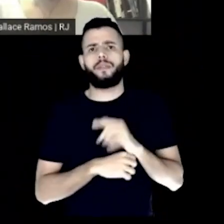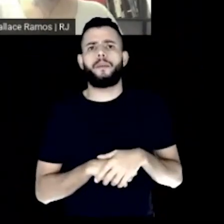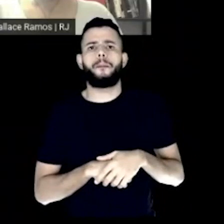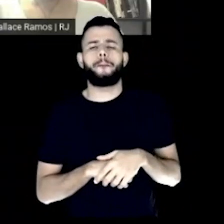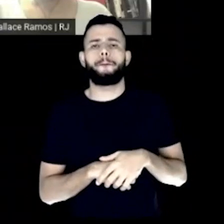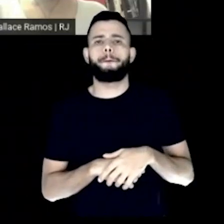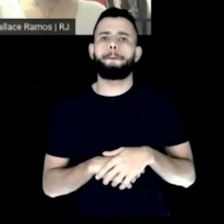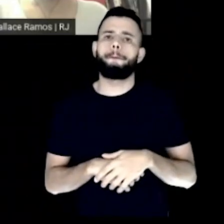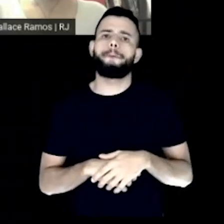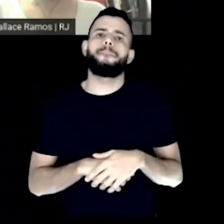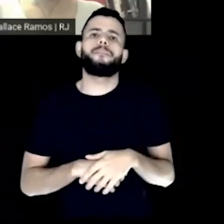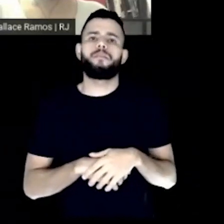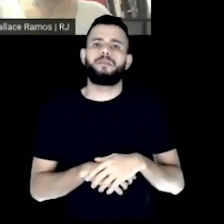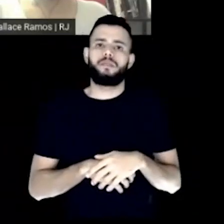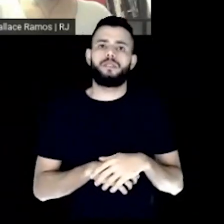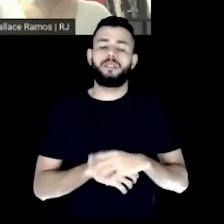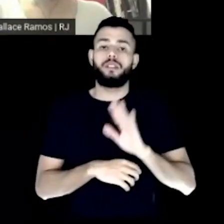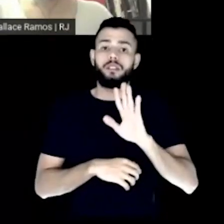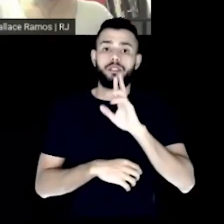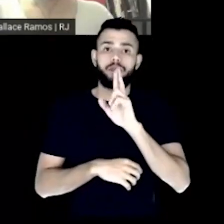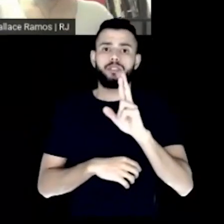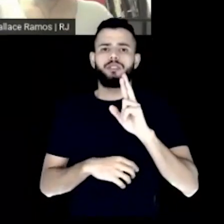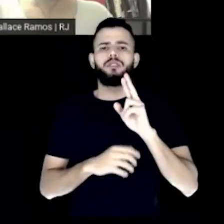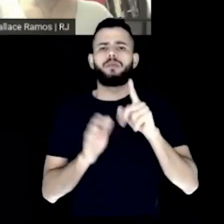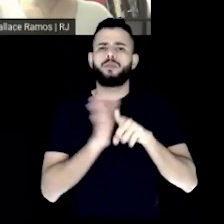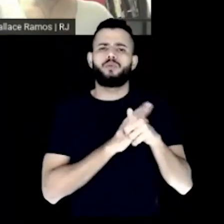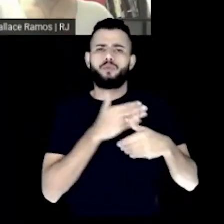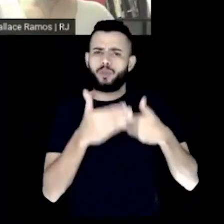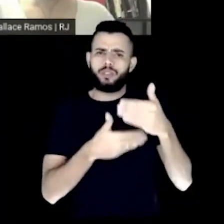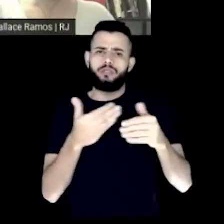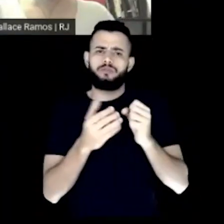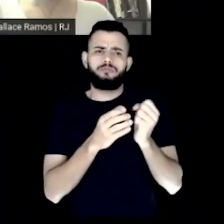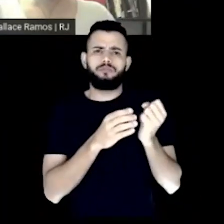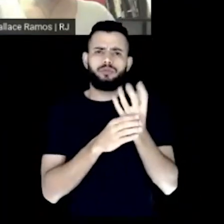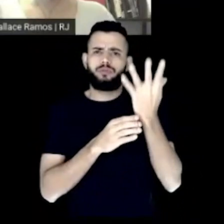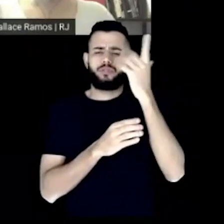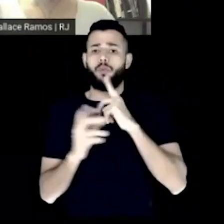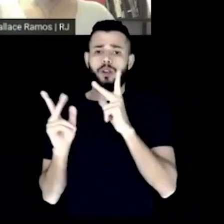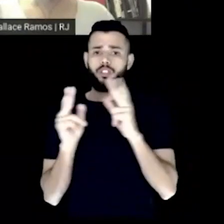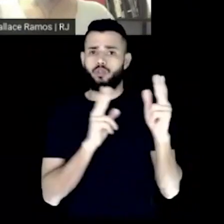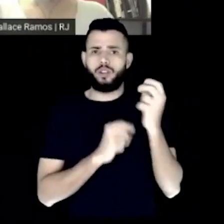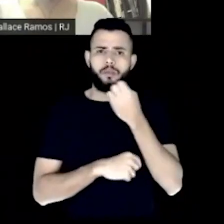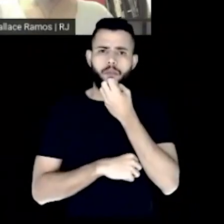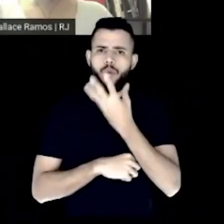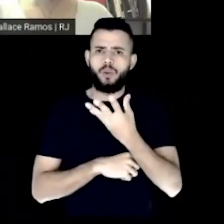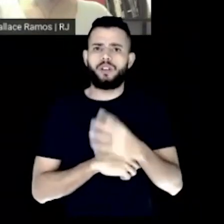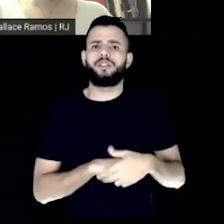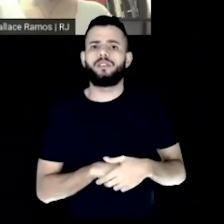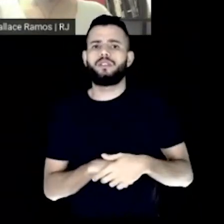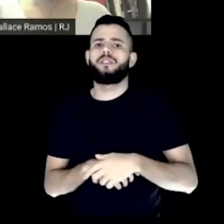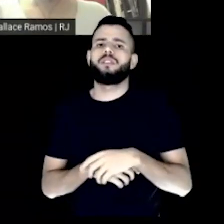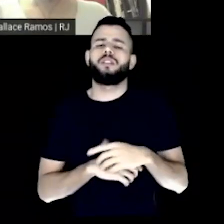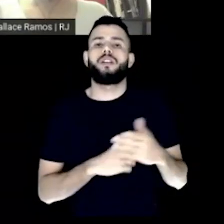Então, e só respondendo bem a tua pergunta sobre o processo de edição, a gente teve uma editora muito boa. A